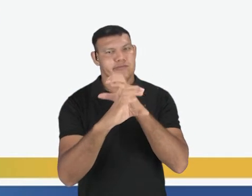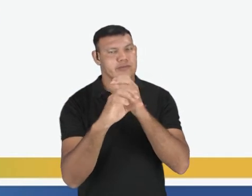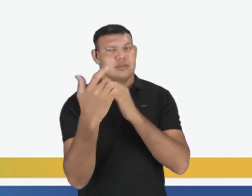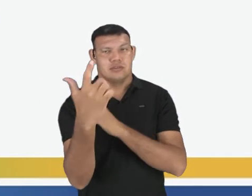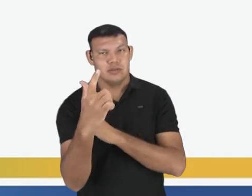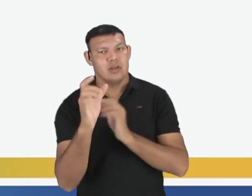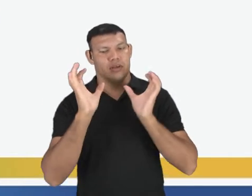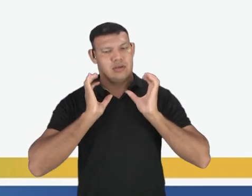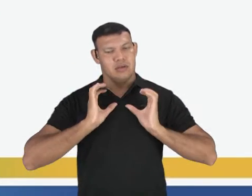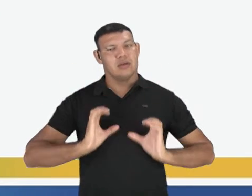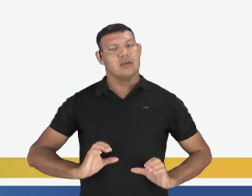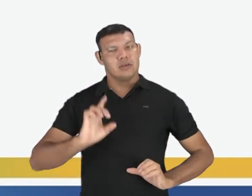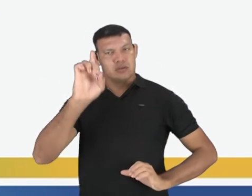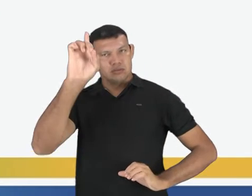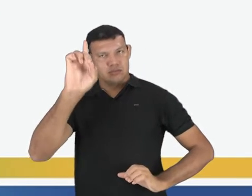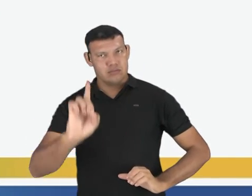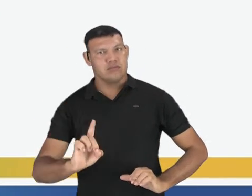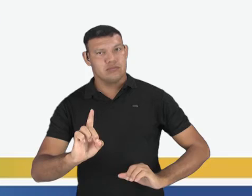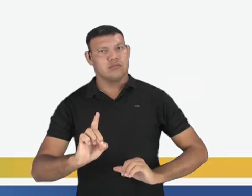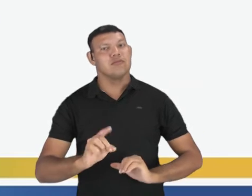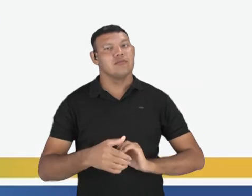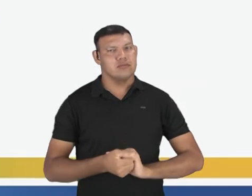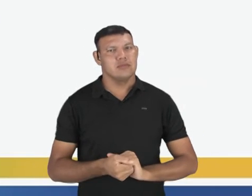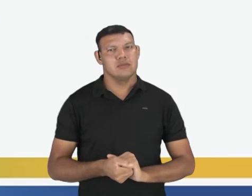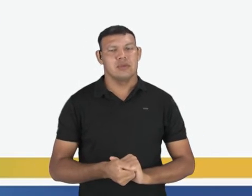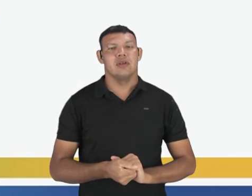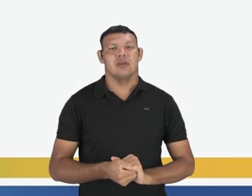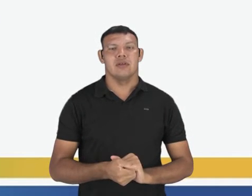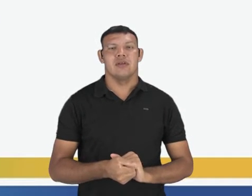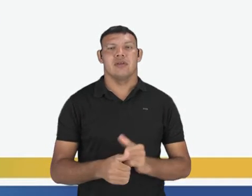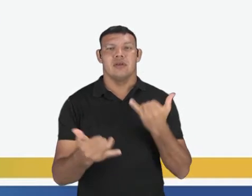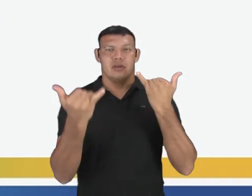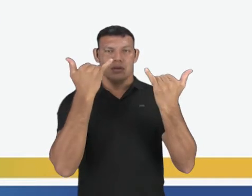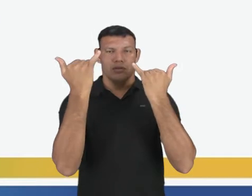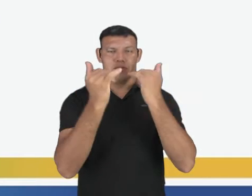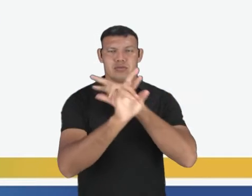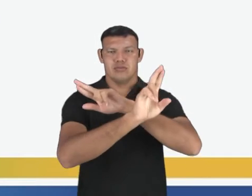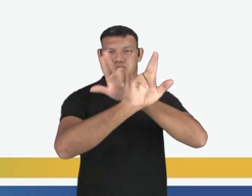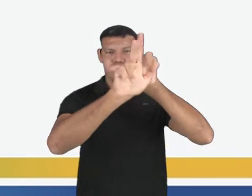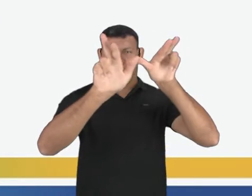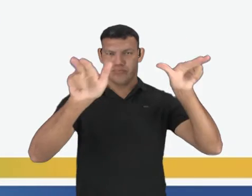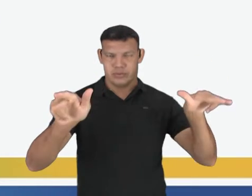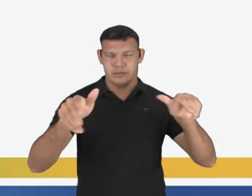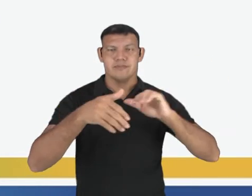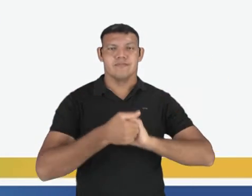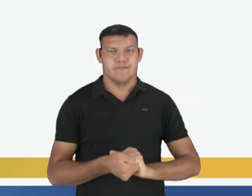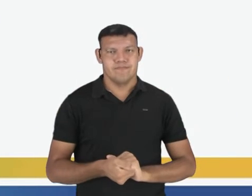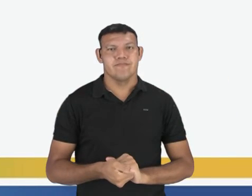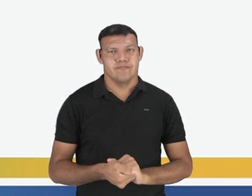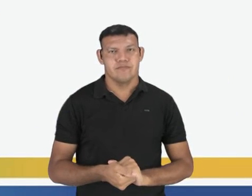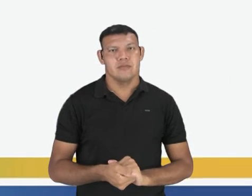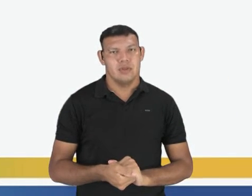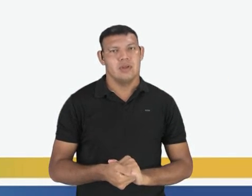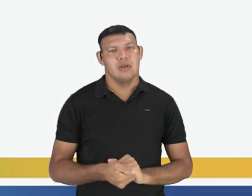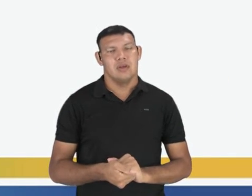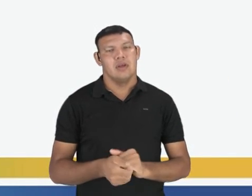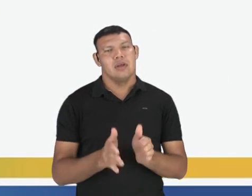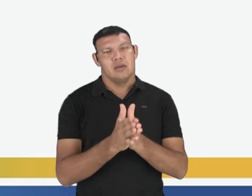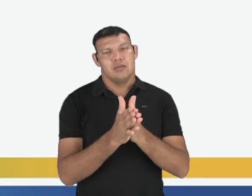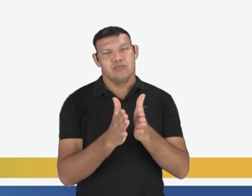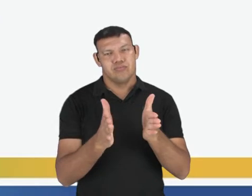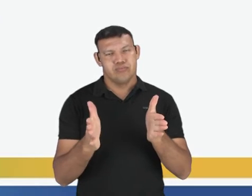cidadão ele tem esse direito de ter diversas fontes, não só uma, né? como geralmente acontece nesses períodos